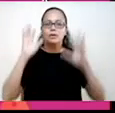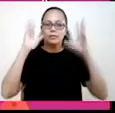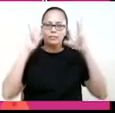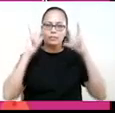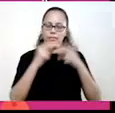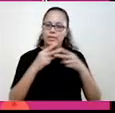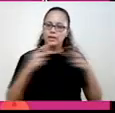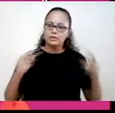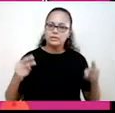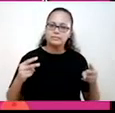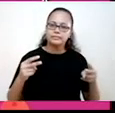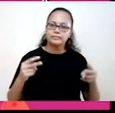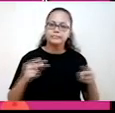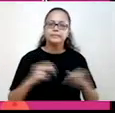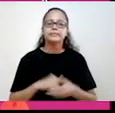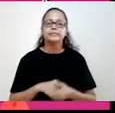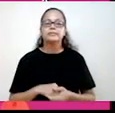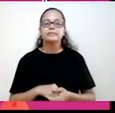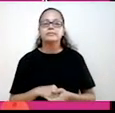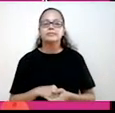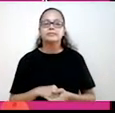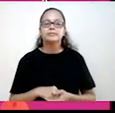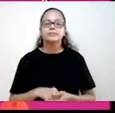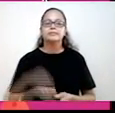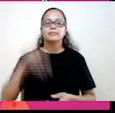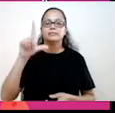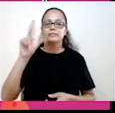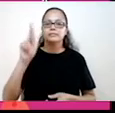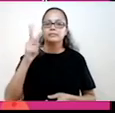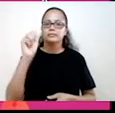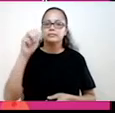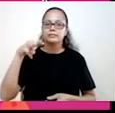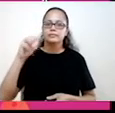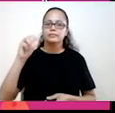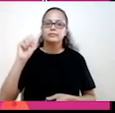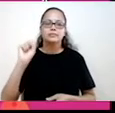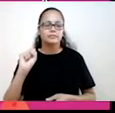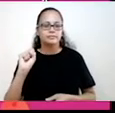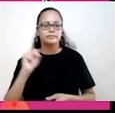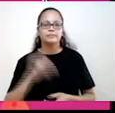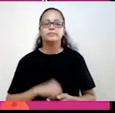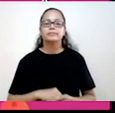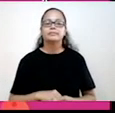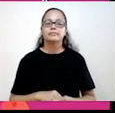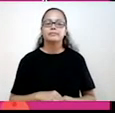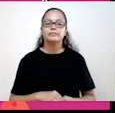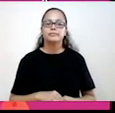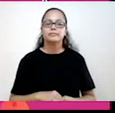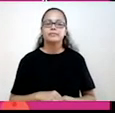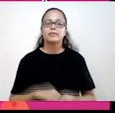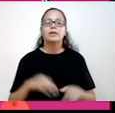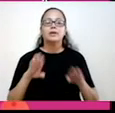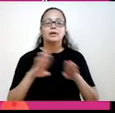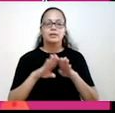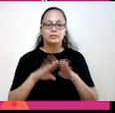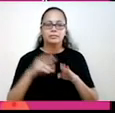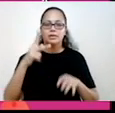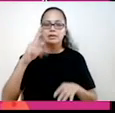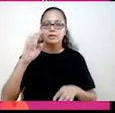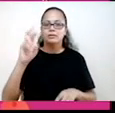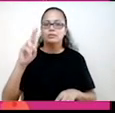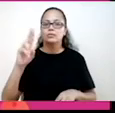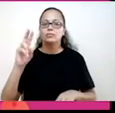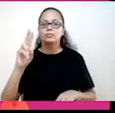São regiões com vicunhas e alpacas também, que fazem a utilização aí desses pastos. É comum no Peru e na Bolívia e no norte do